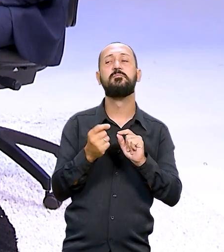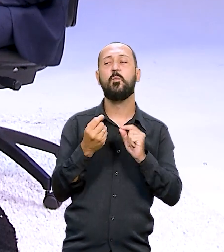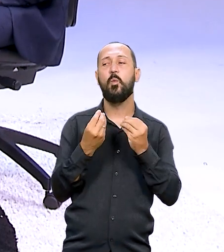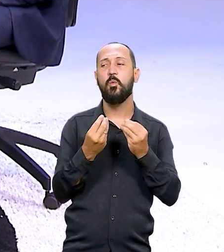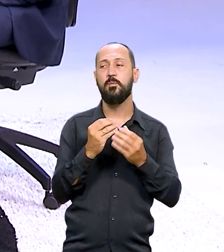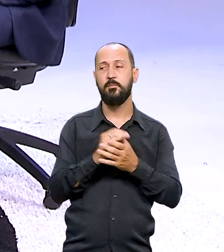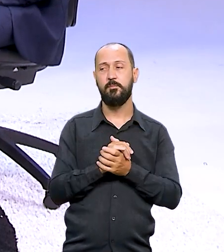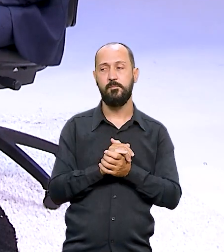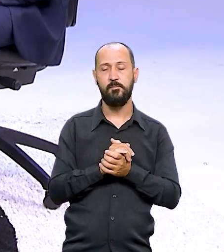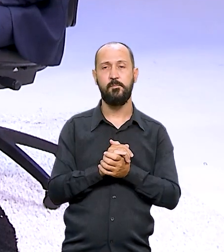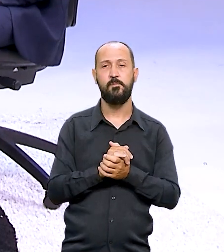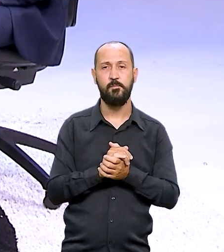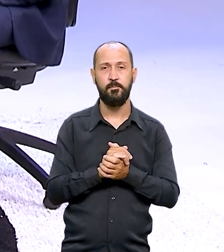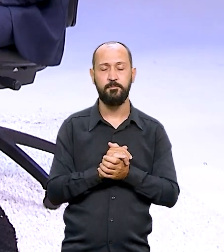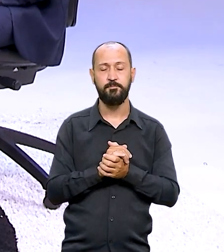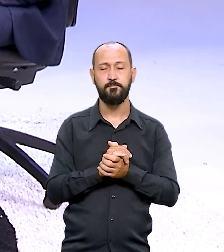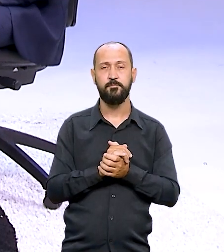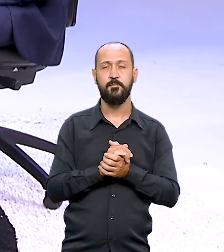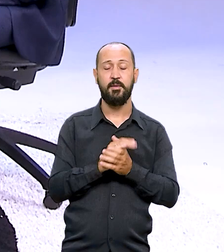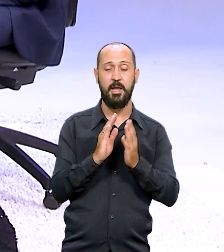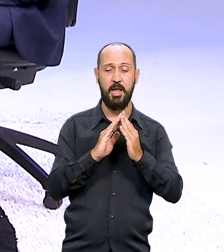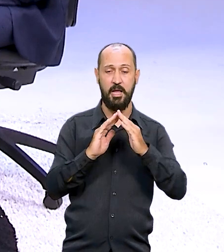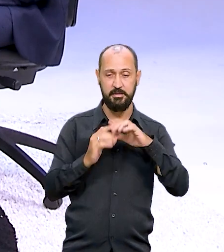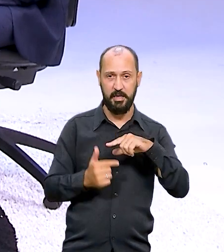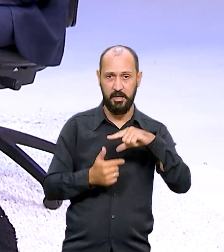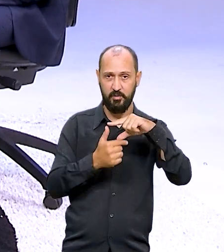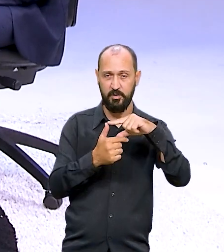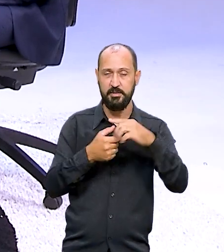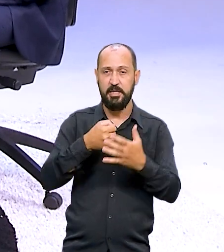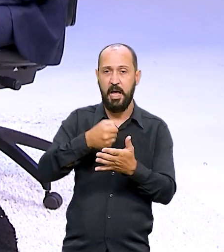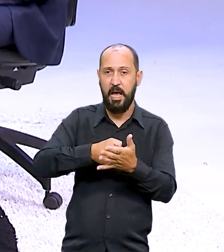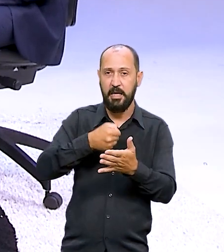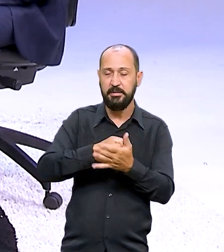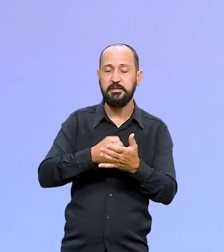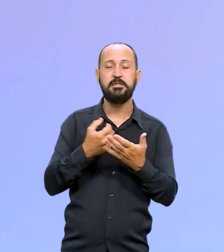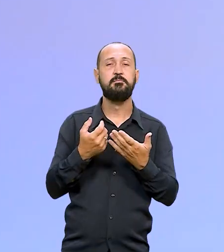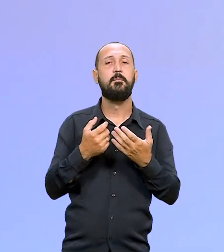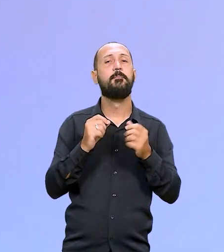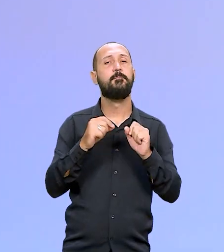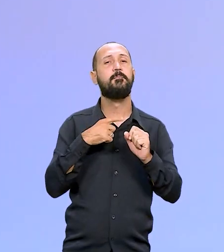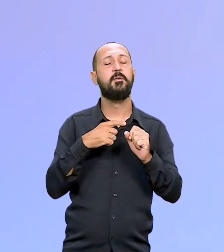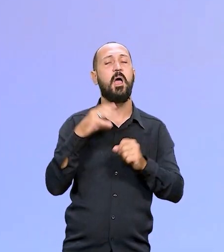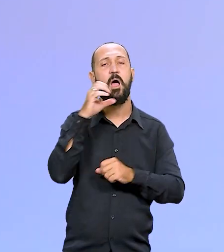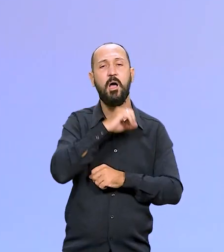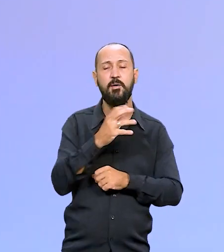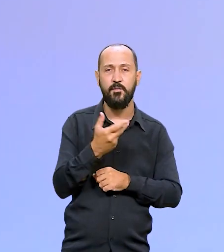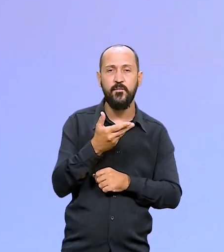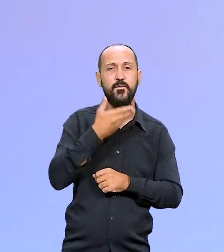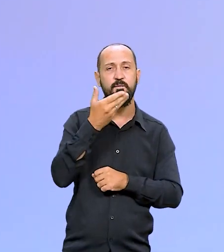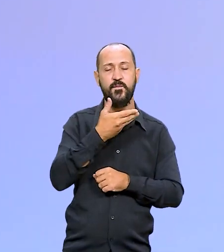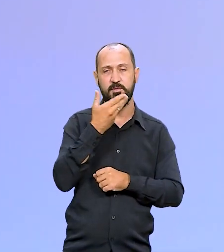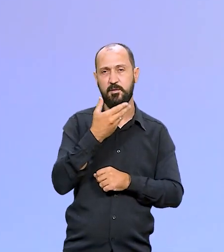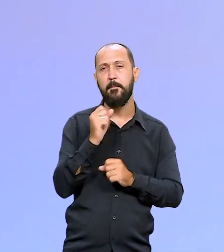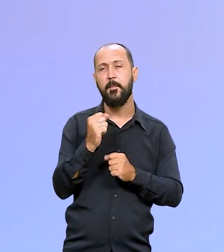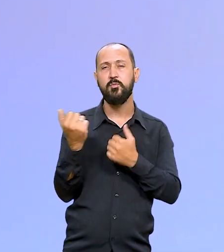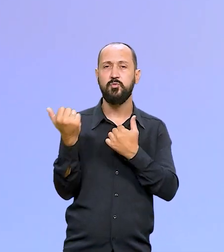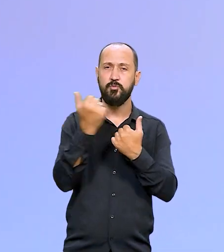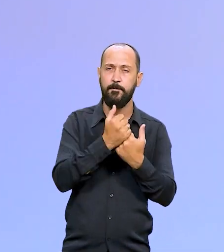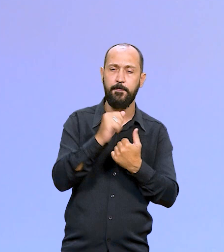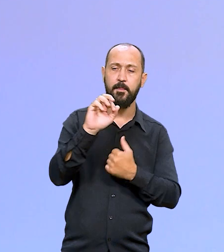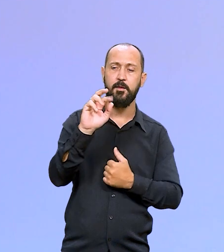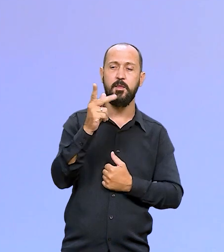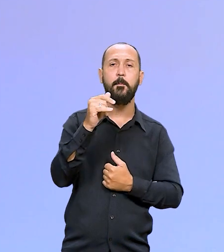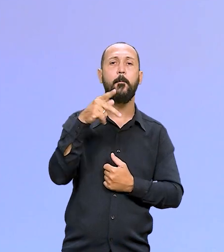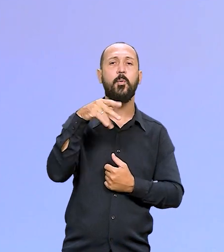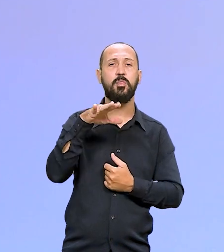significa E como que isso pode ser feito o que acontece a alienação fiduciária essa forma de garantia ela trouxe agilidade e facilidade Então ela